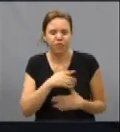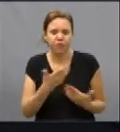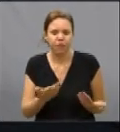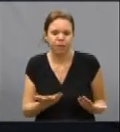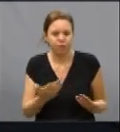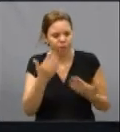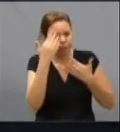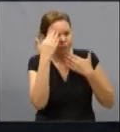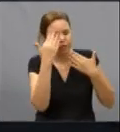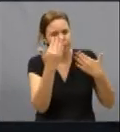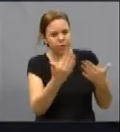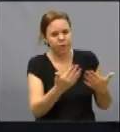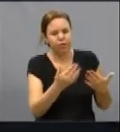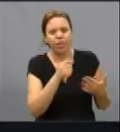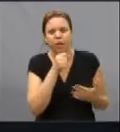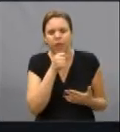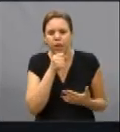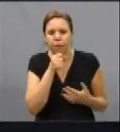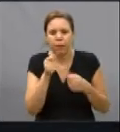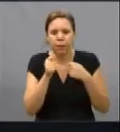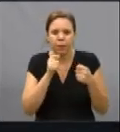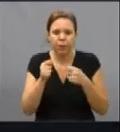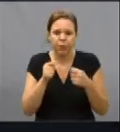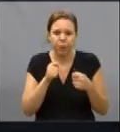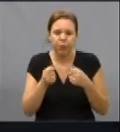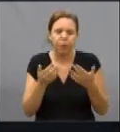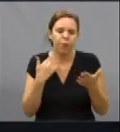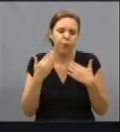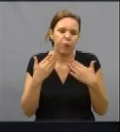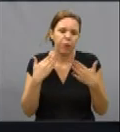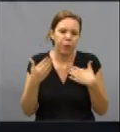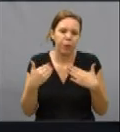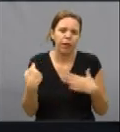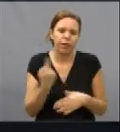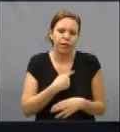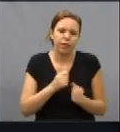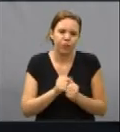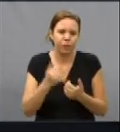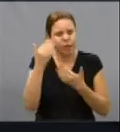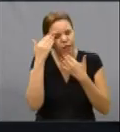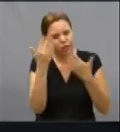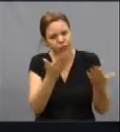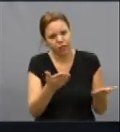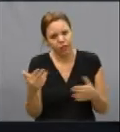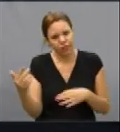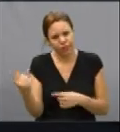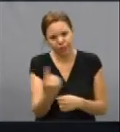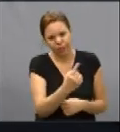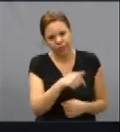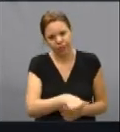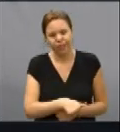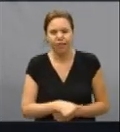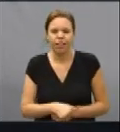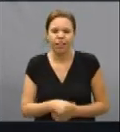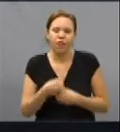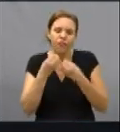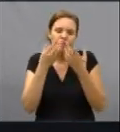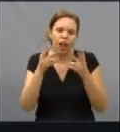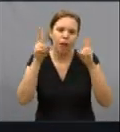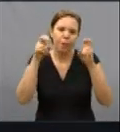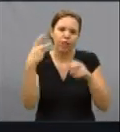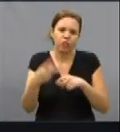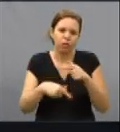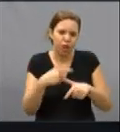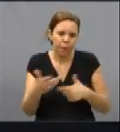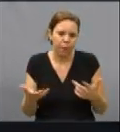Ô, Átila, muito obrigado pela entrevista e, por bater esse papo aqui com a gente. Obrigado a vocês por terem vindo. E falar um pouquinho mais